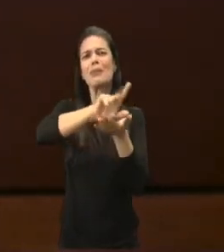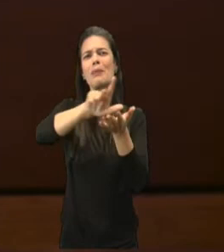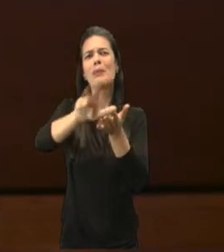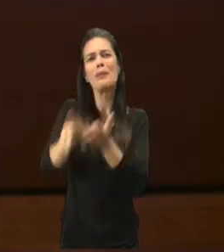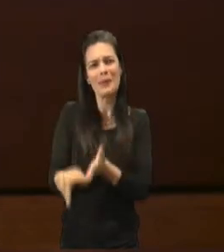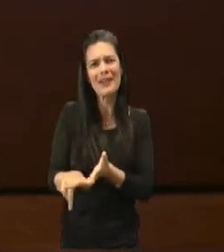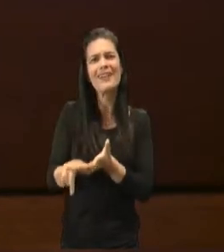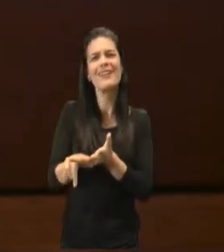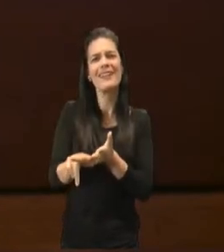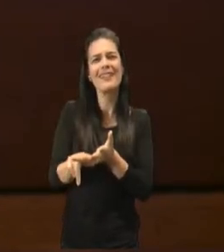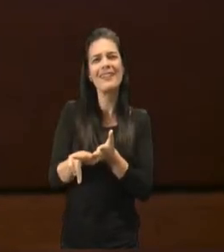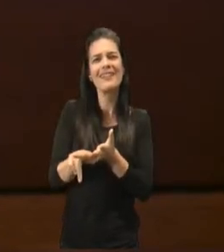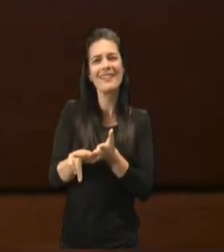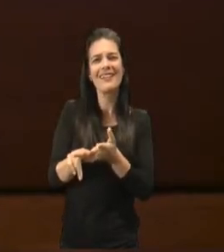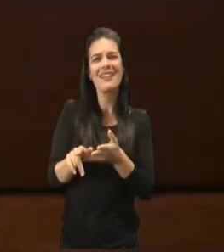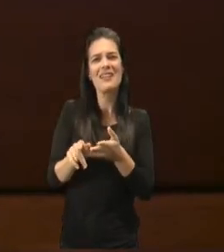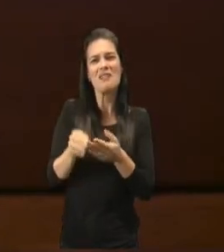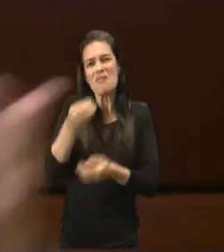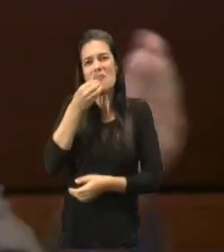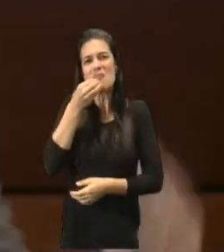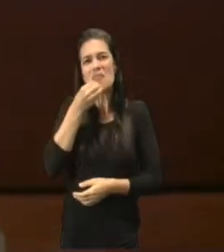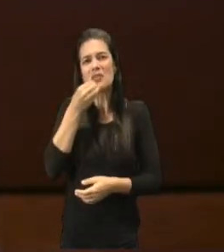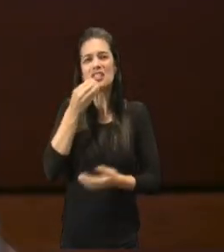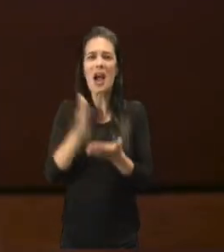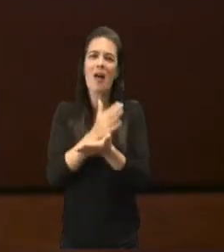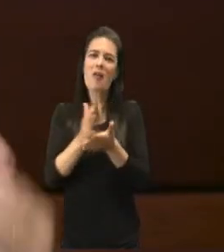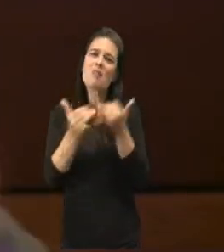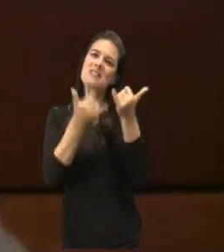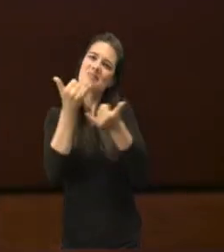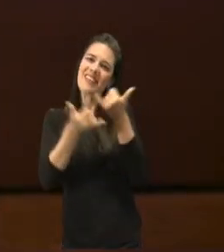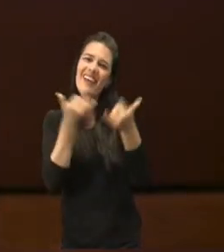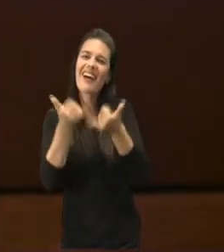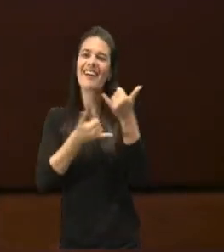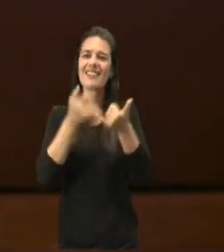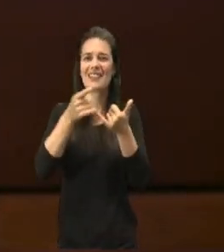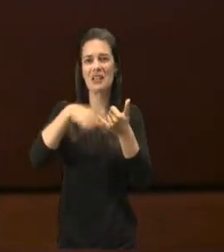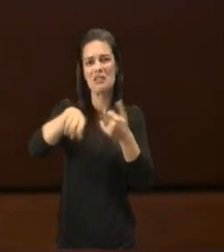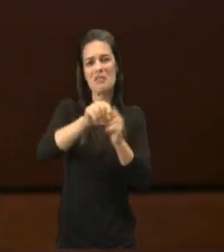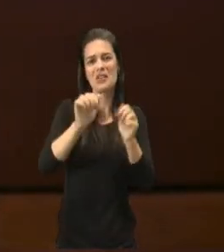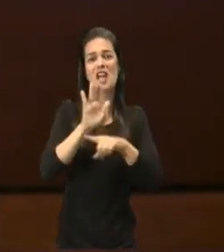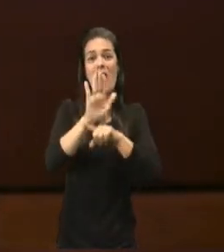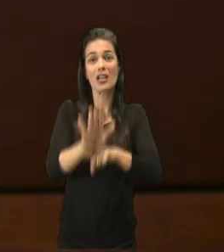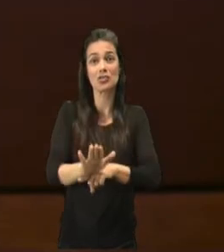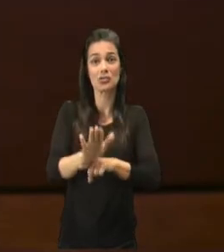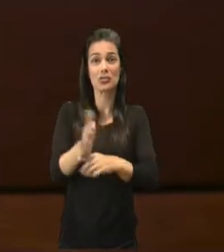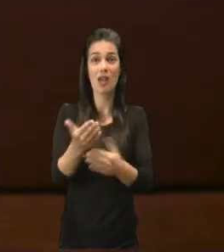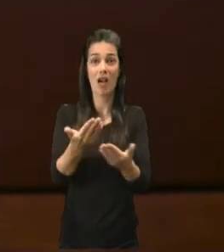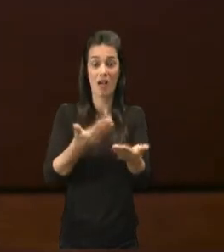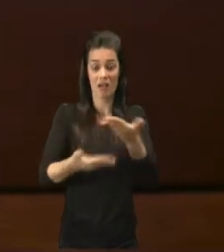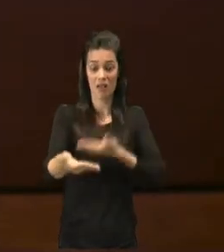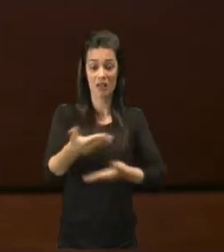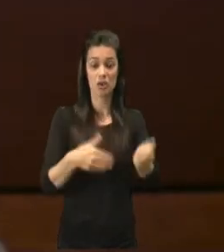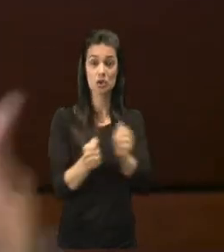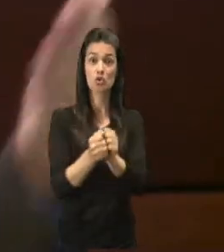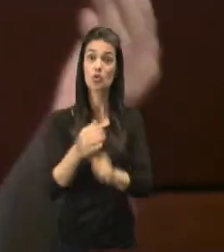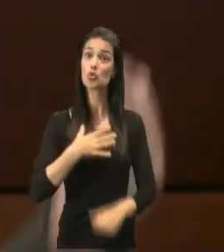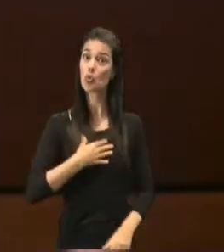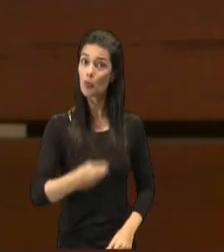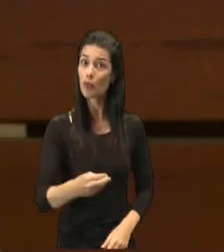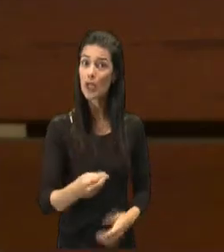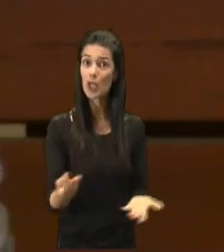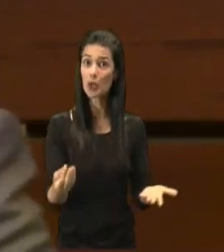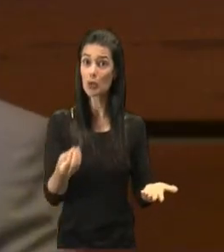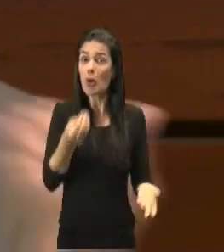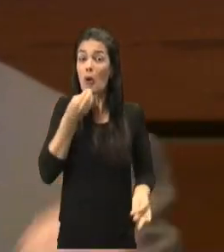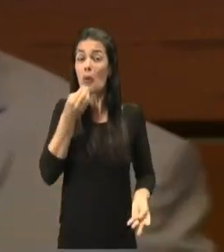casa, poderia trazer para você algumas brincadeiras, algumas coisas que você poderia falar com o seu filho ou fazer com o seu filho, eu poderia trazer